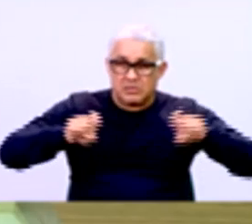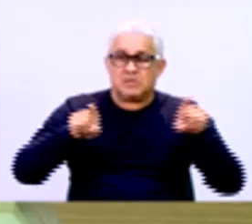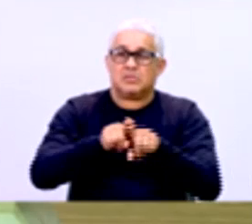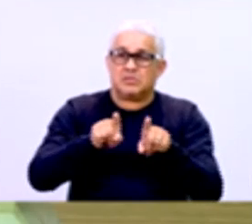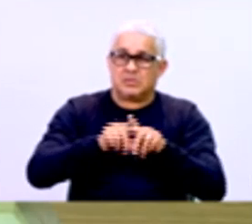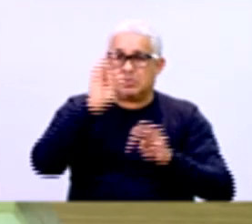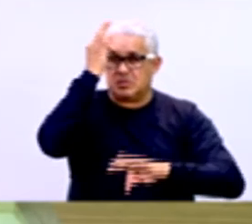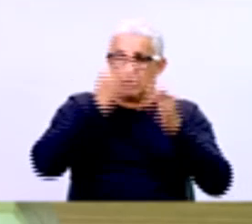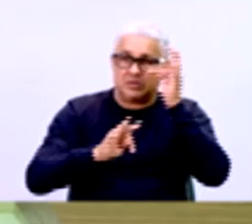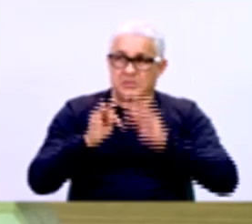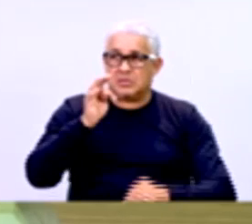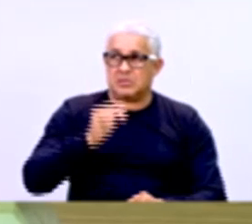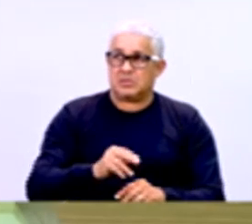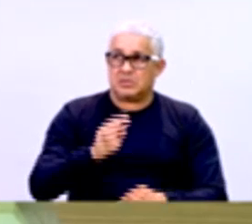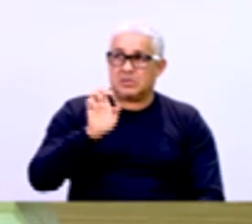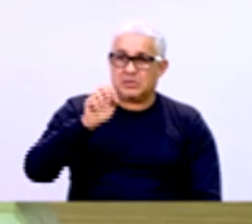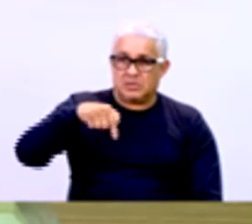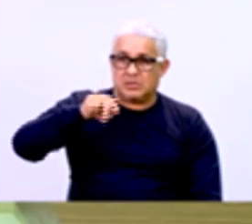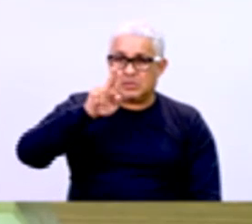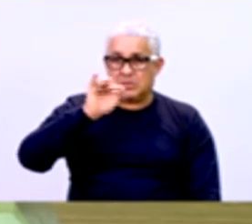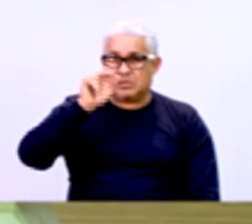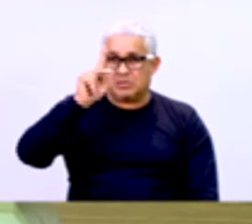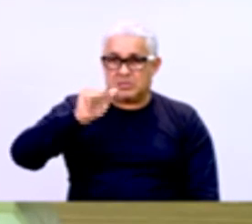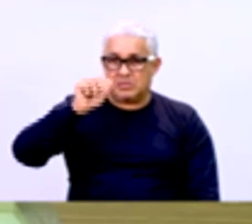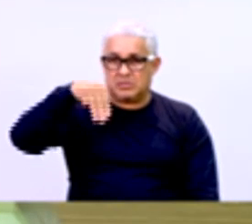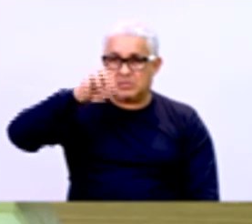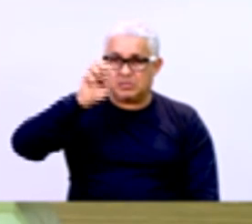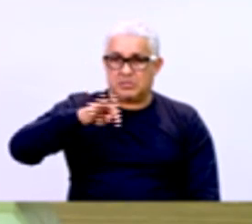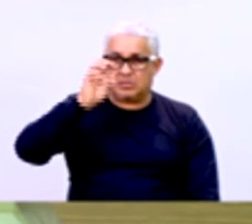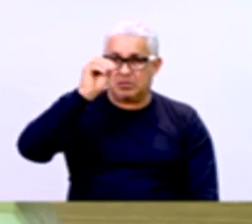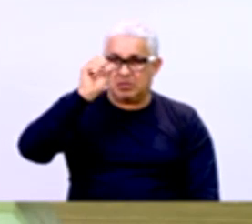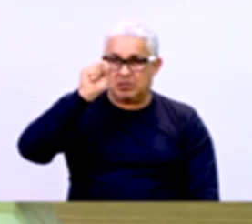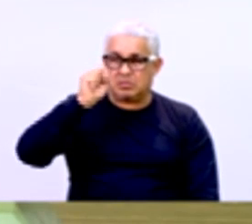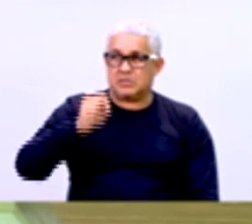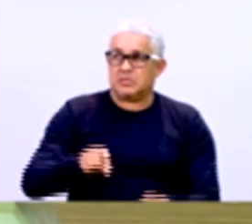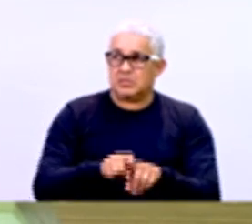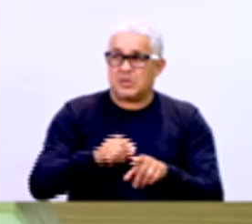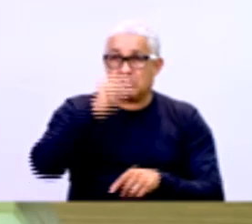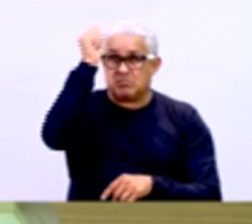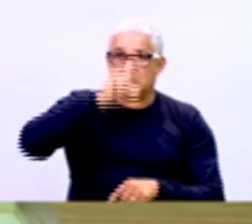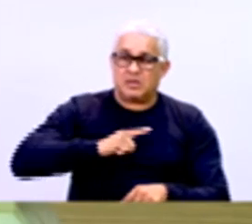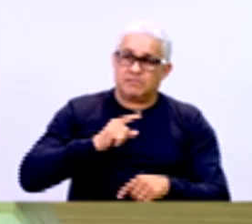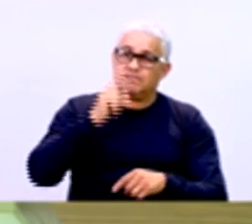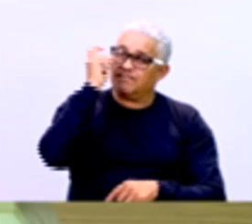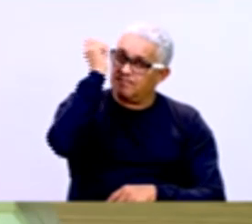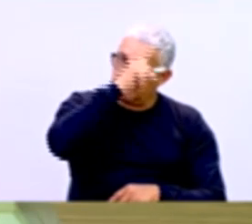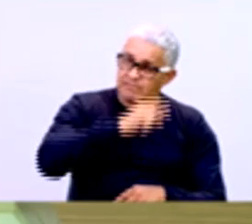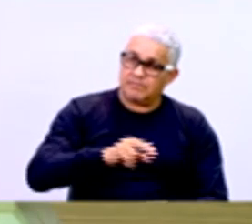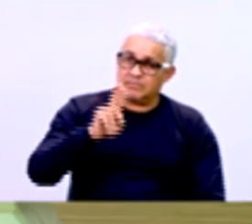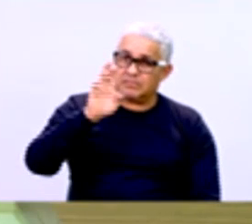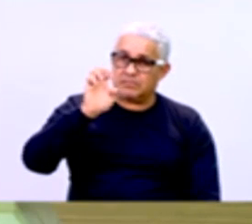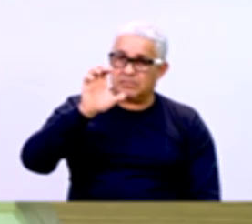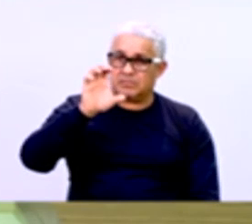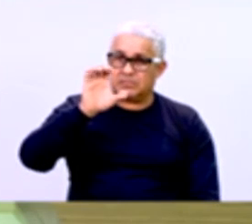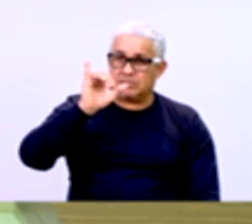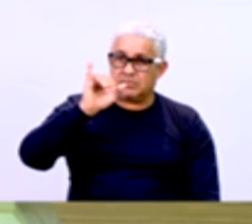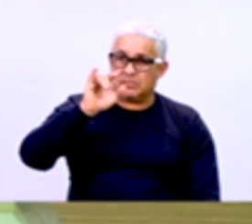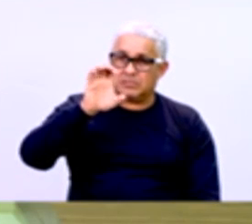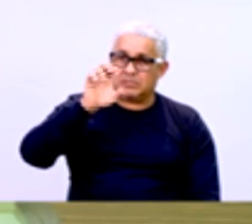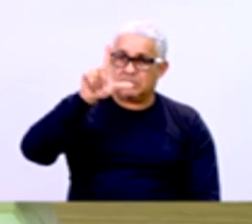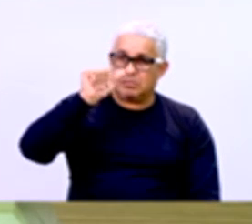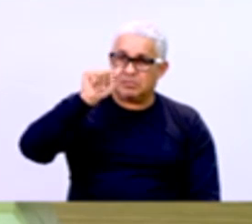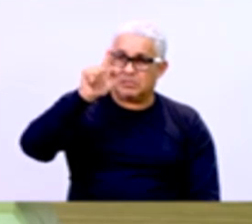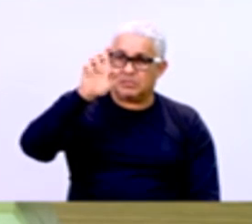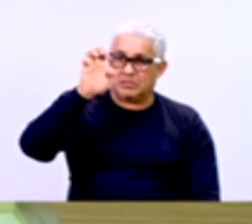tecnológicos. No Brasil, uma das dificuldades que temos é reciclagem de material eletrônico. Por